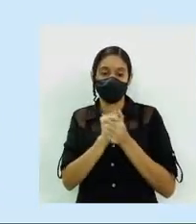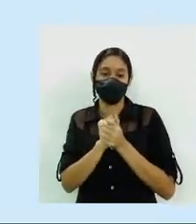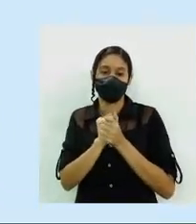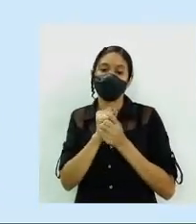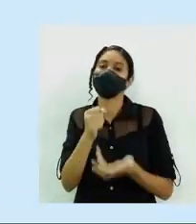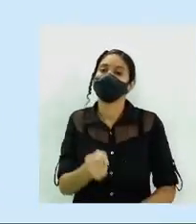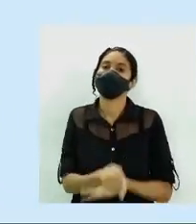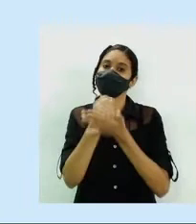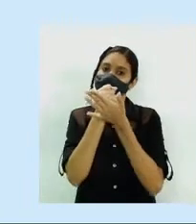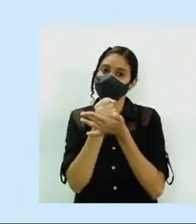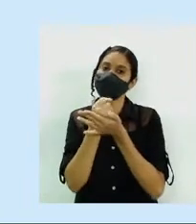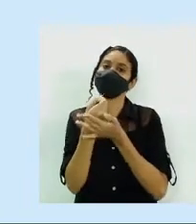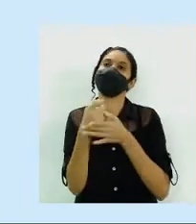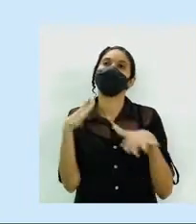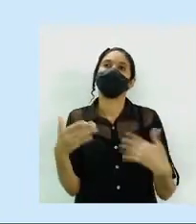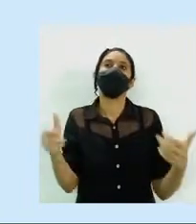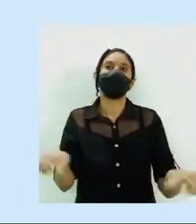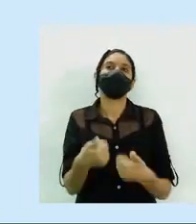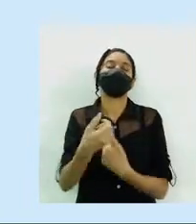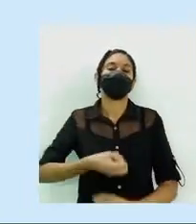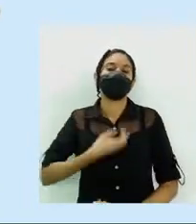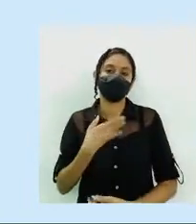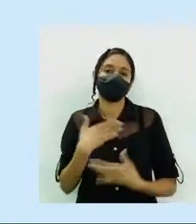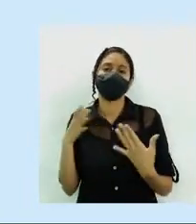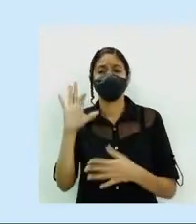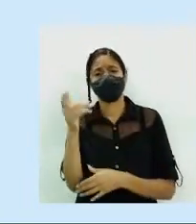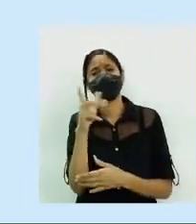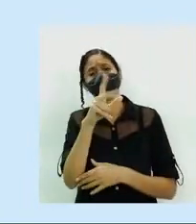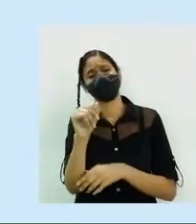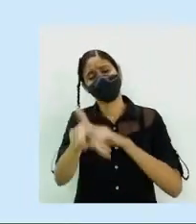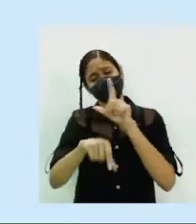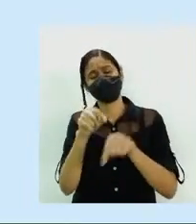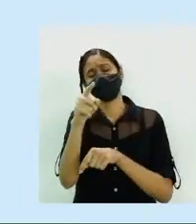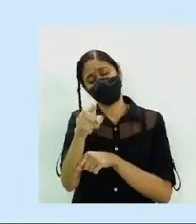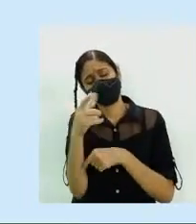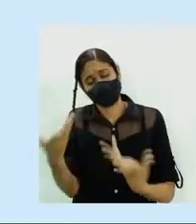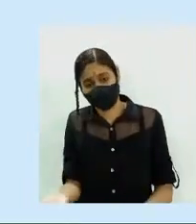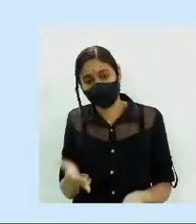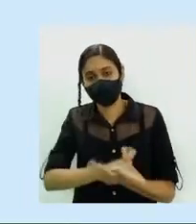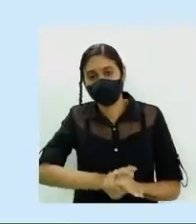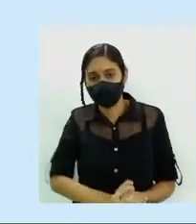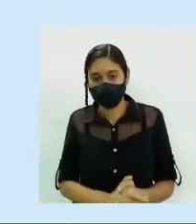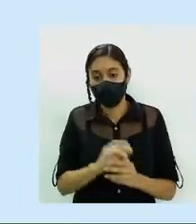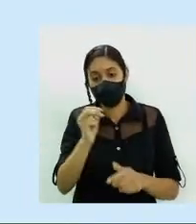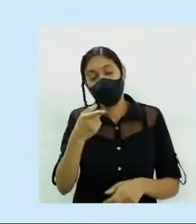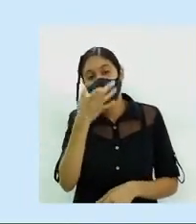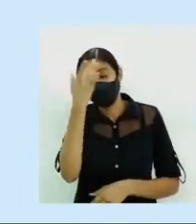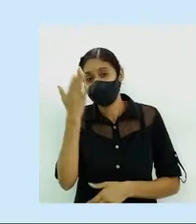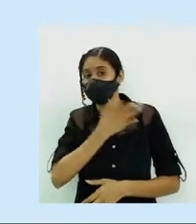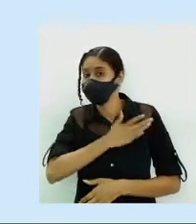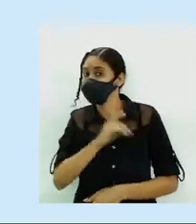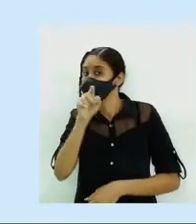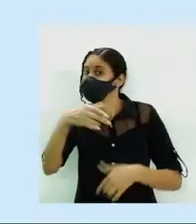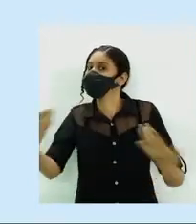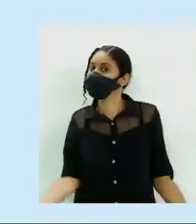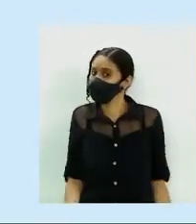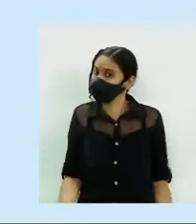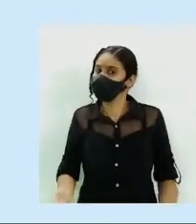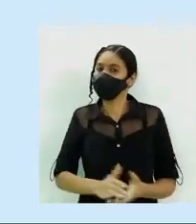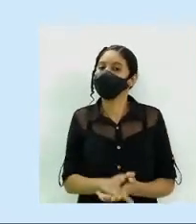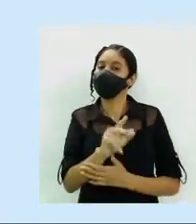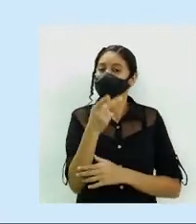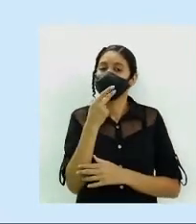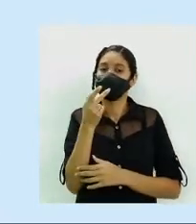para julgar a poesia que você está declamando? Claro que vai te favorecer. Ou então, se for um desafeto, uma inimizade tua,